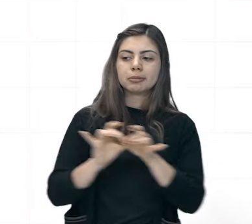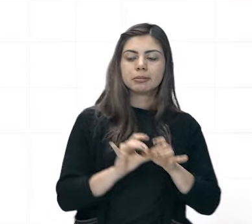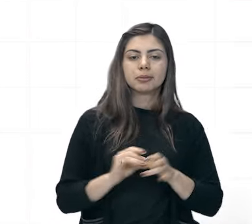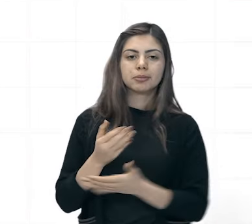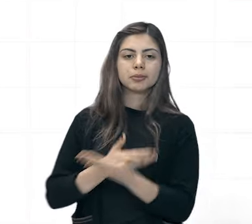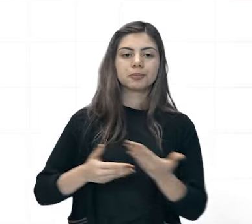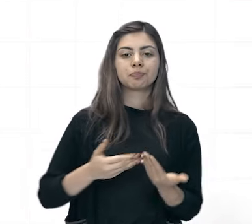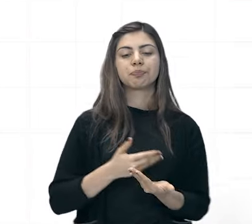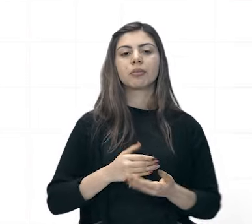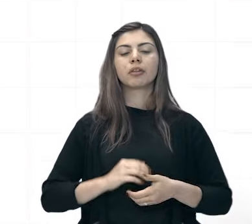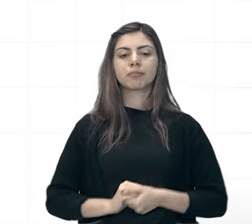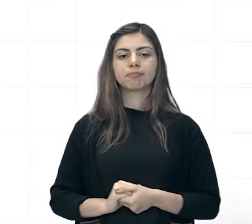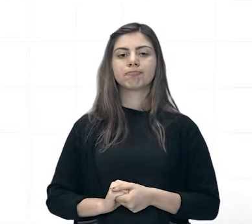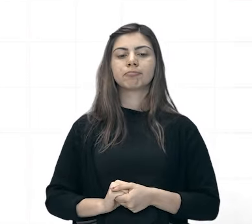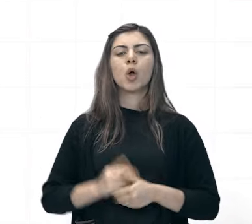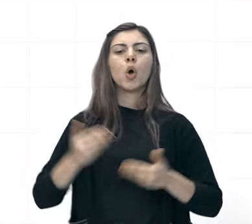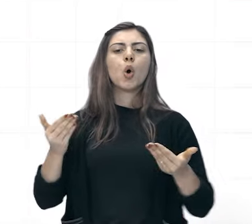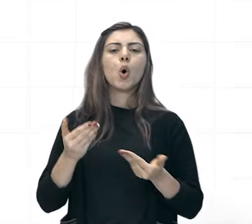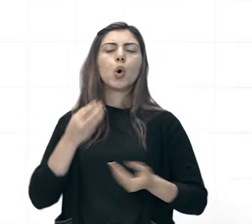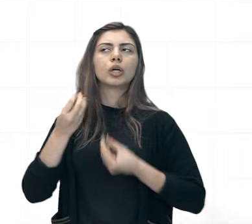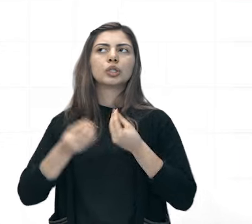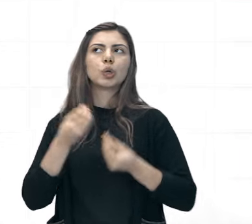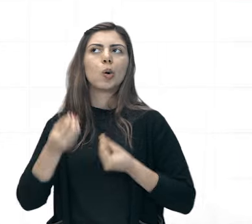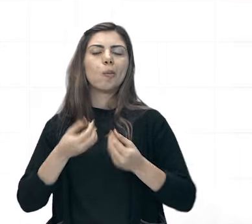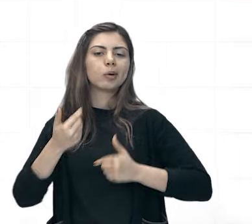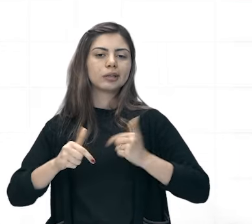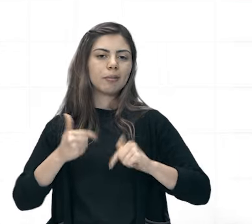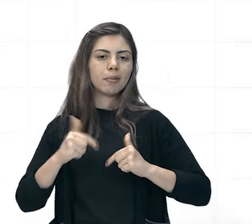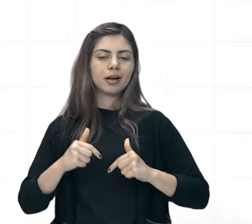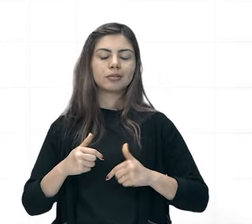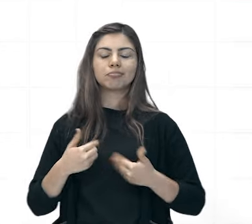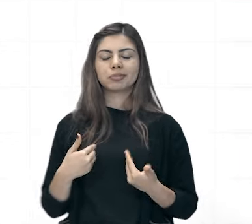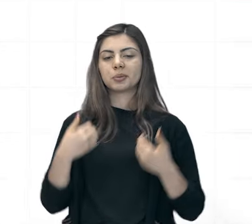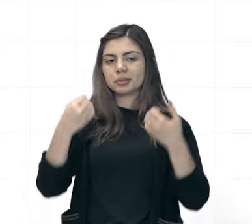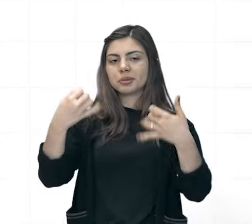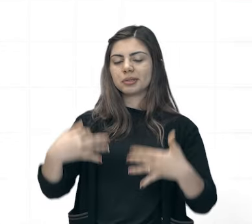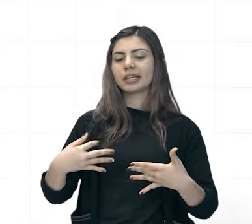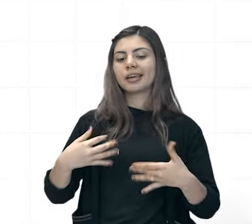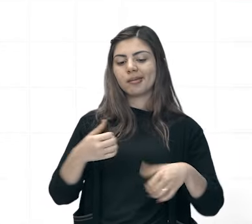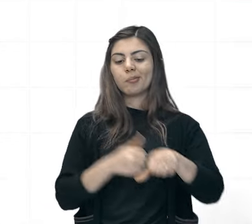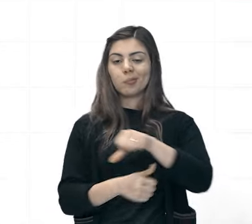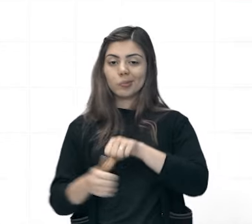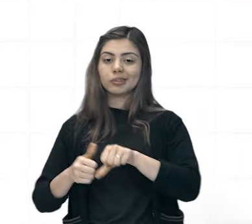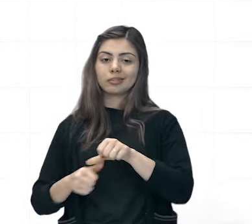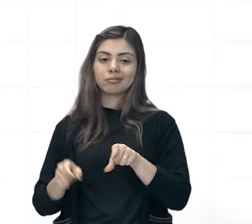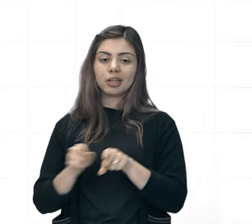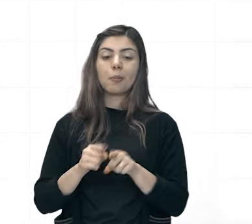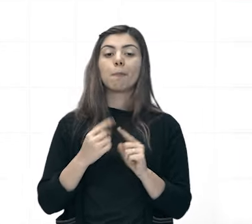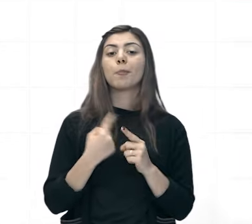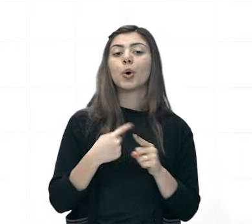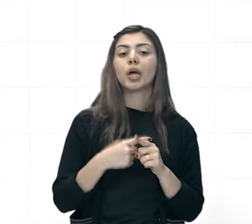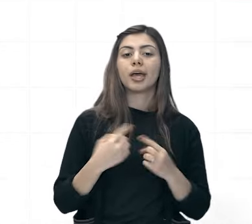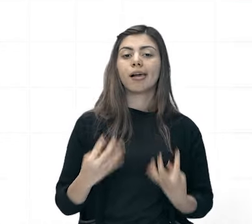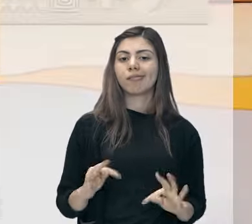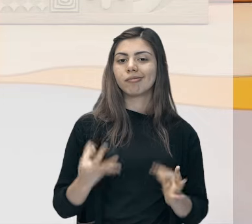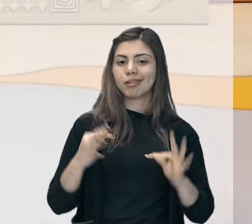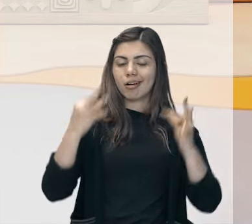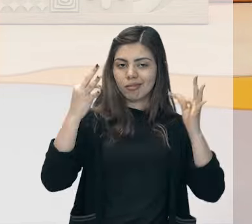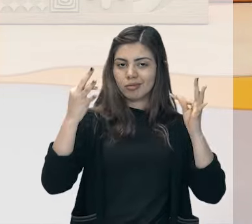professor, as dinâmicas de trabalho estão mudando, como o professor acabou de falar, devido à tecnologia,